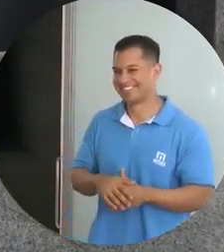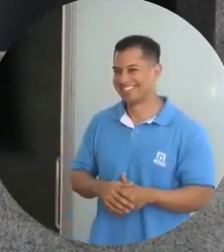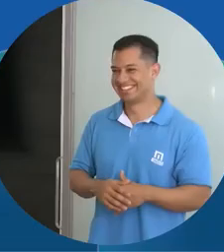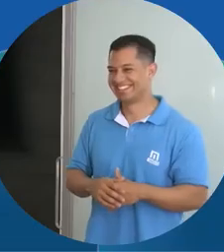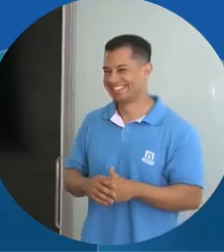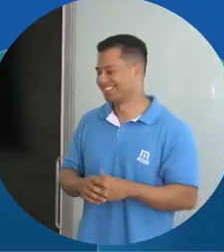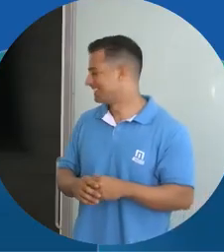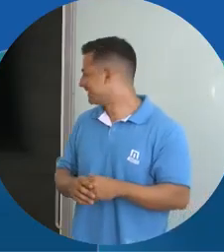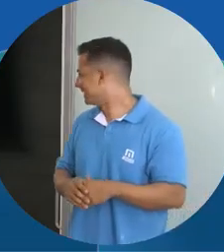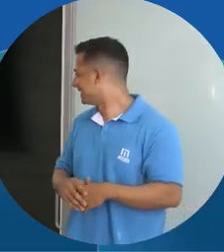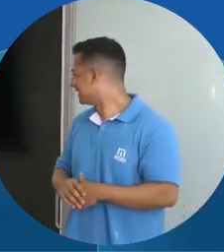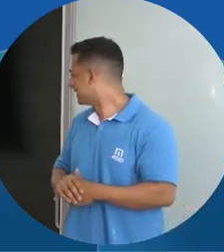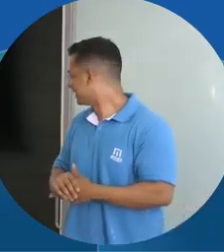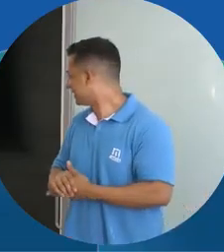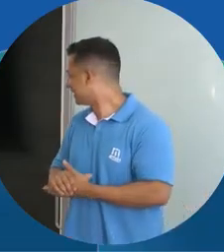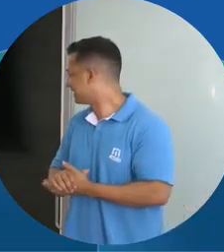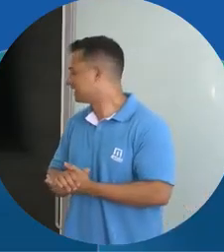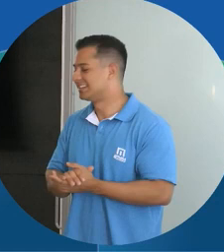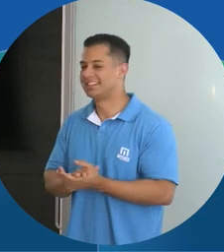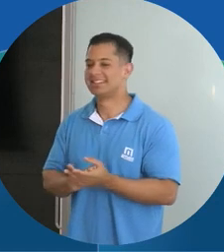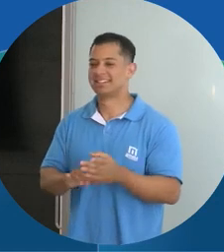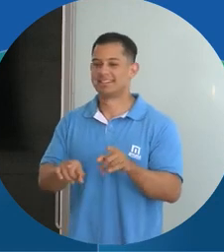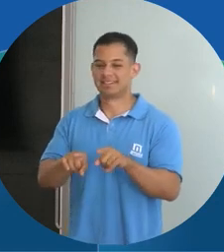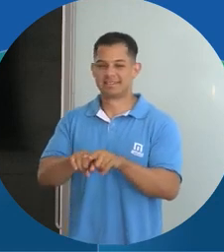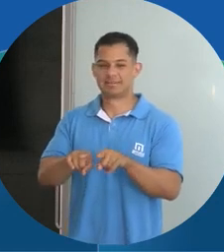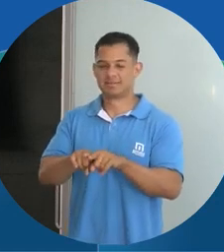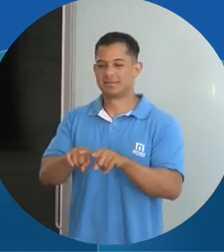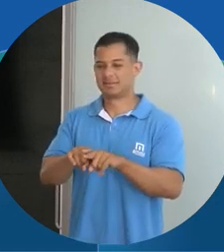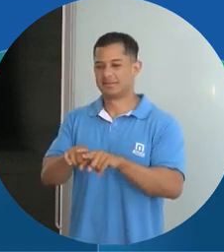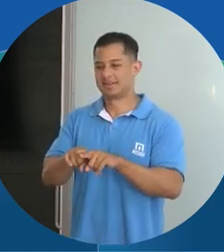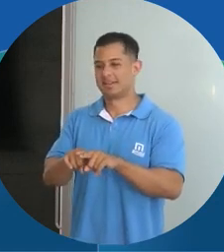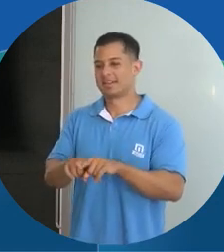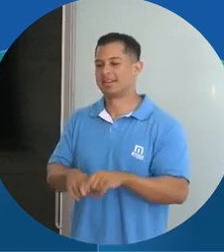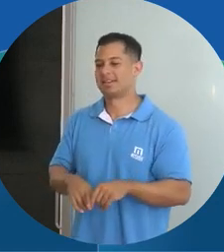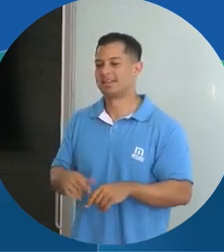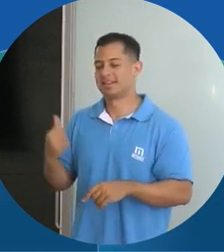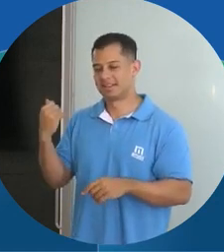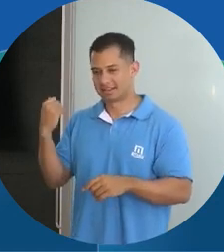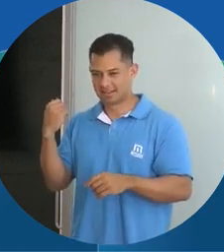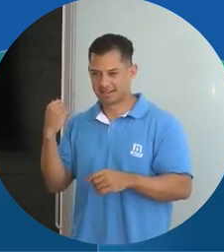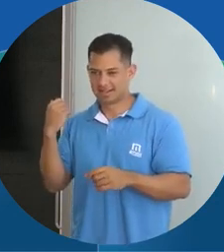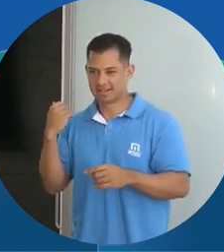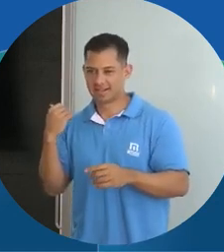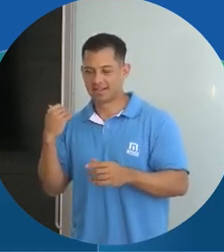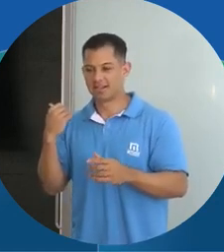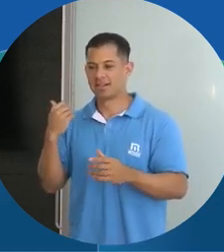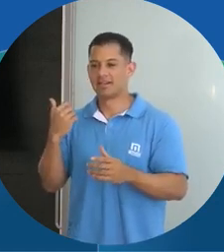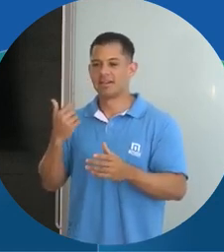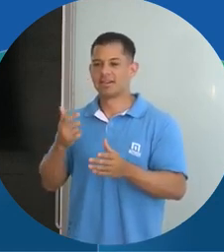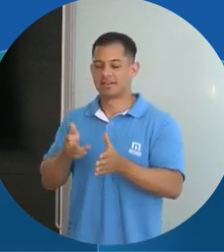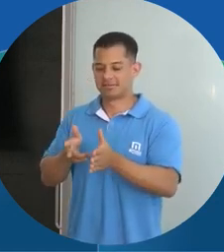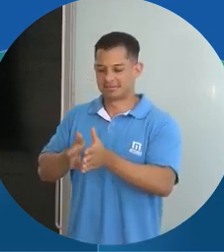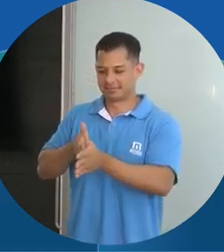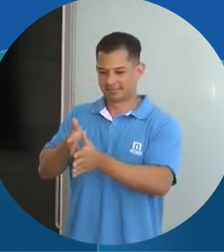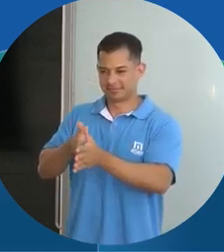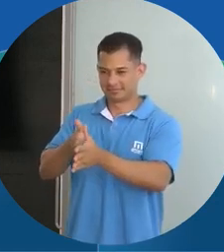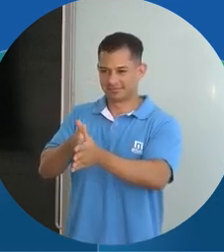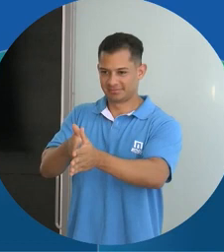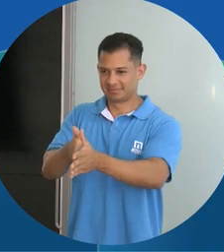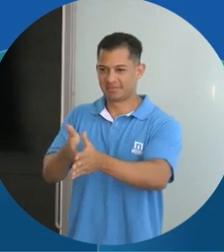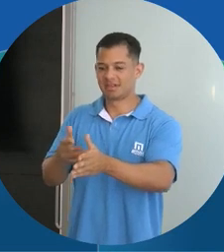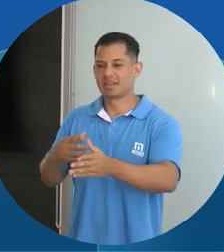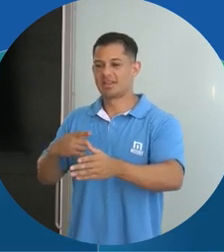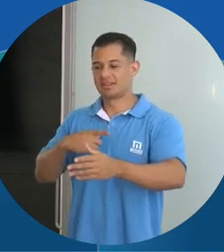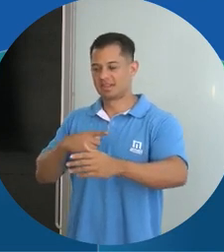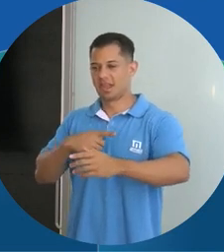Também uma utilização em viadutos rodoviários. É outro caso lá na usina que a gente fez uma travessia,